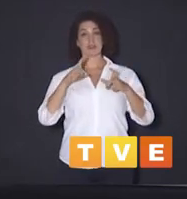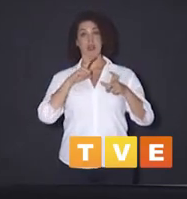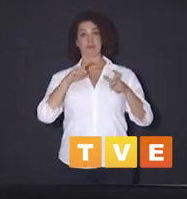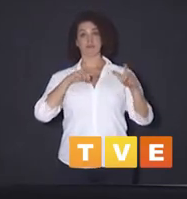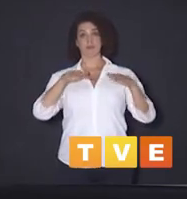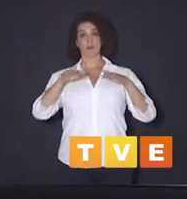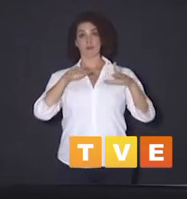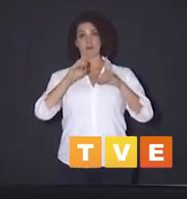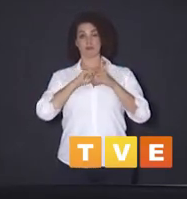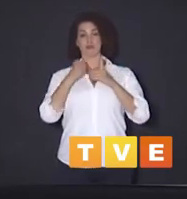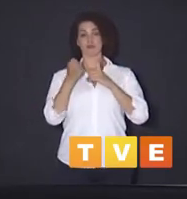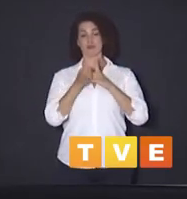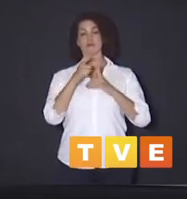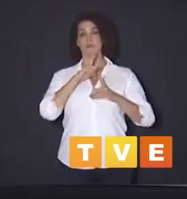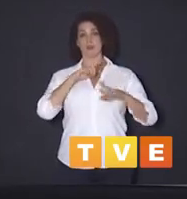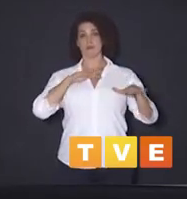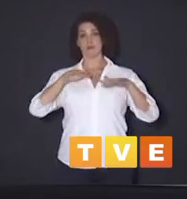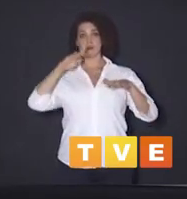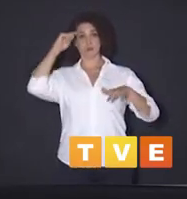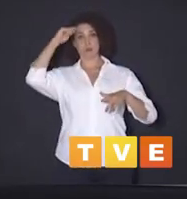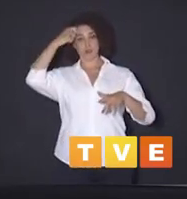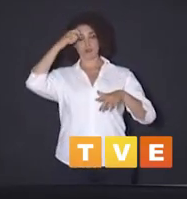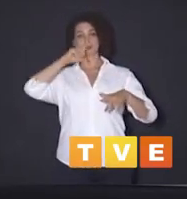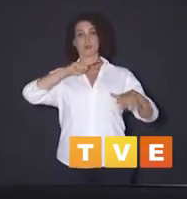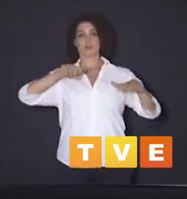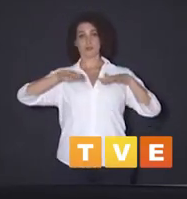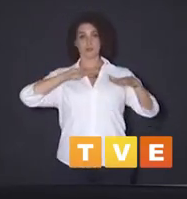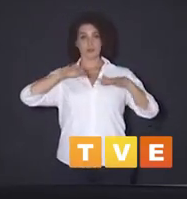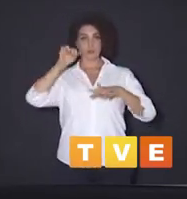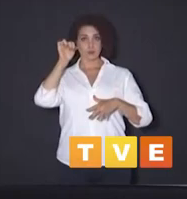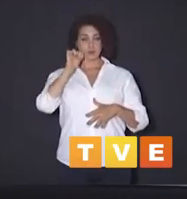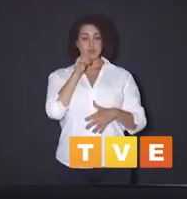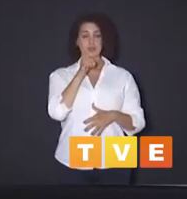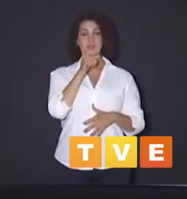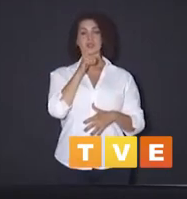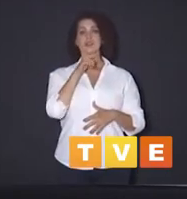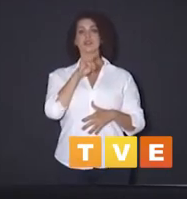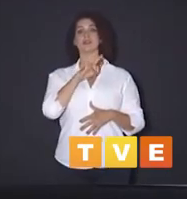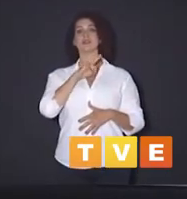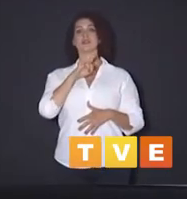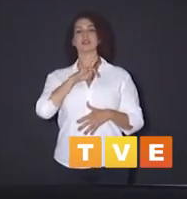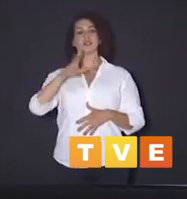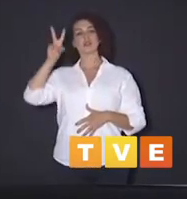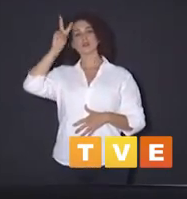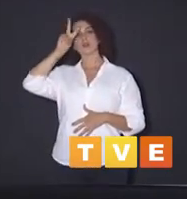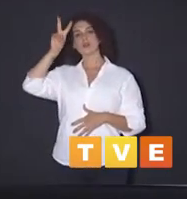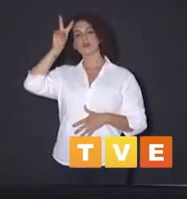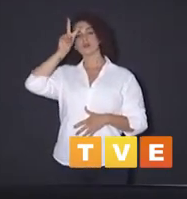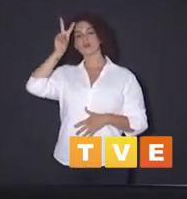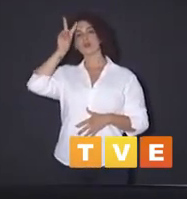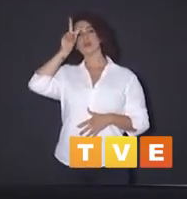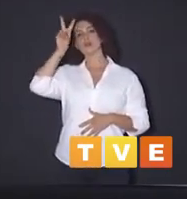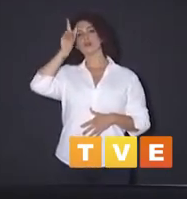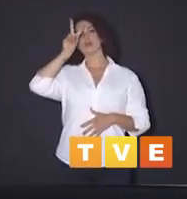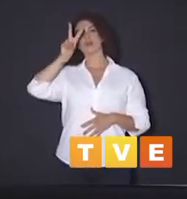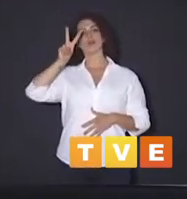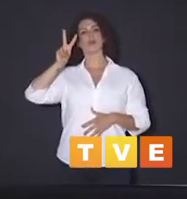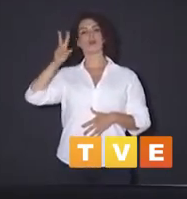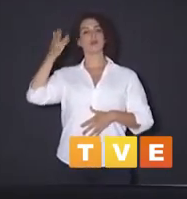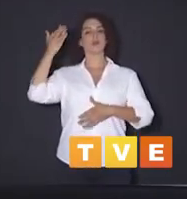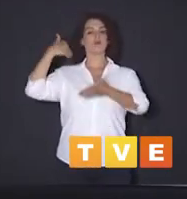e que tem um movimento negro e tem movimento das mulheres em que tem uma história de